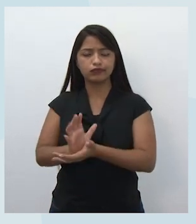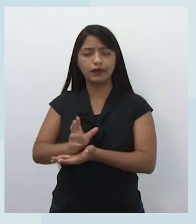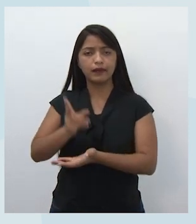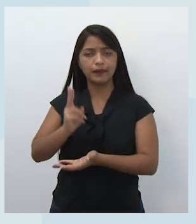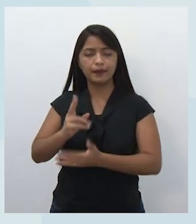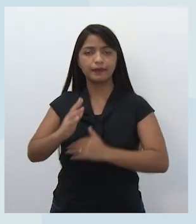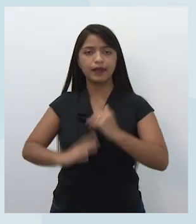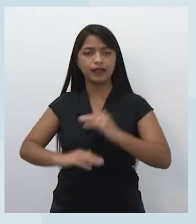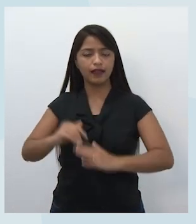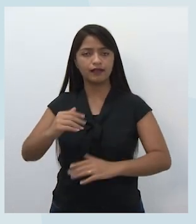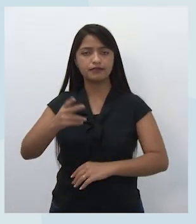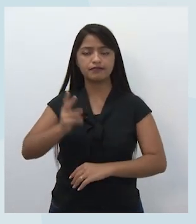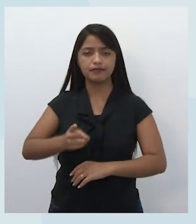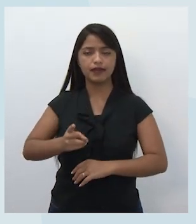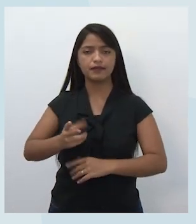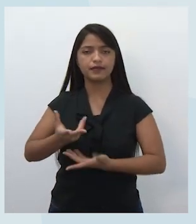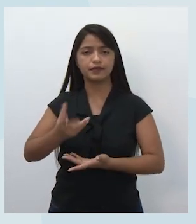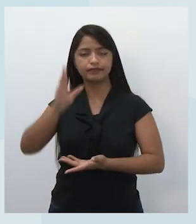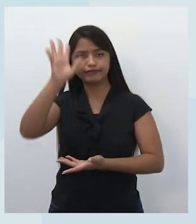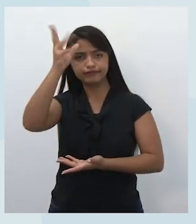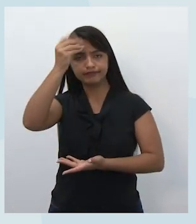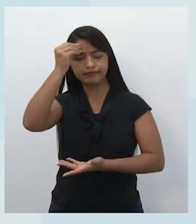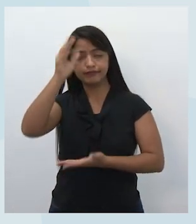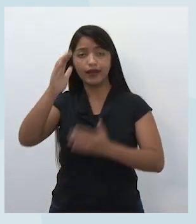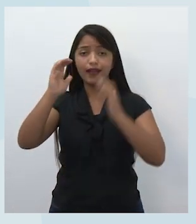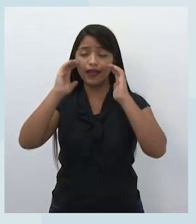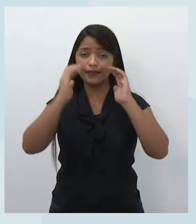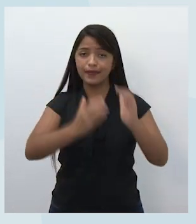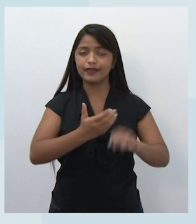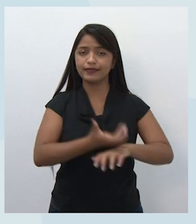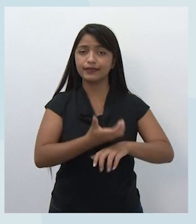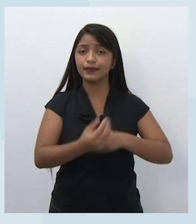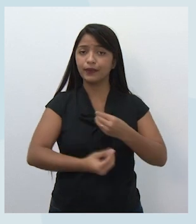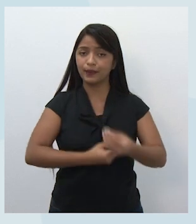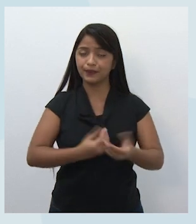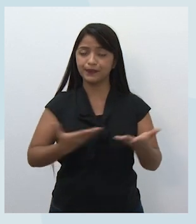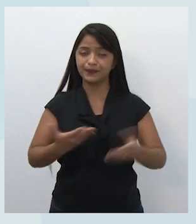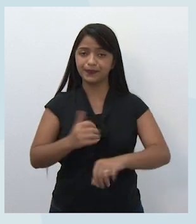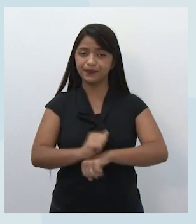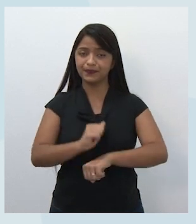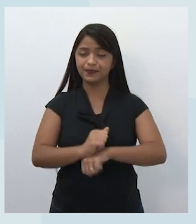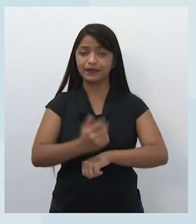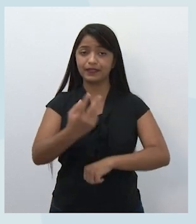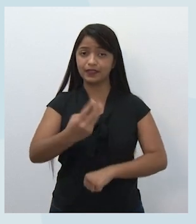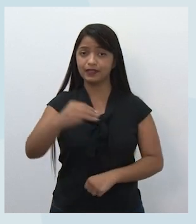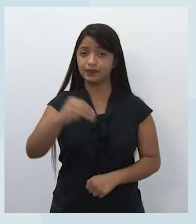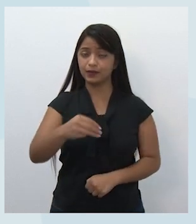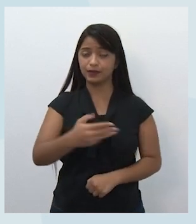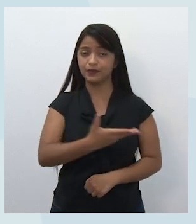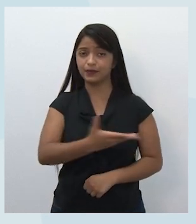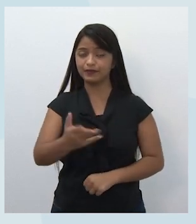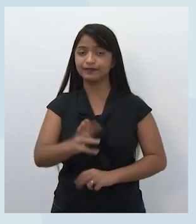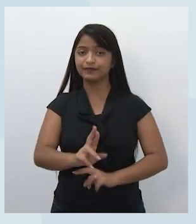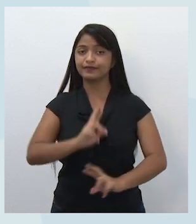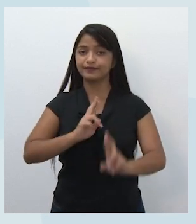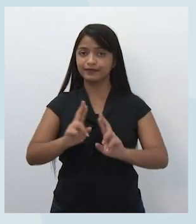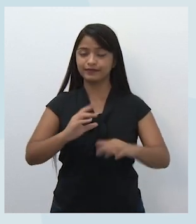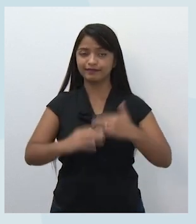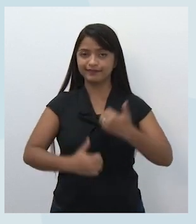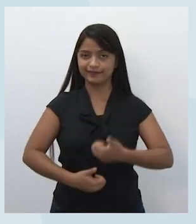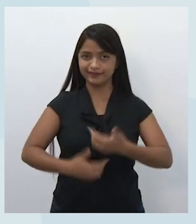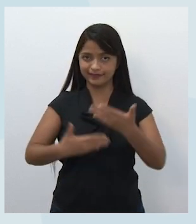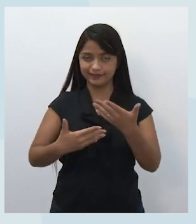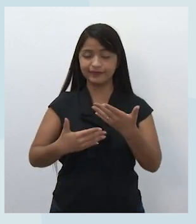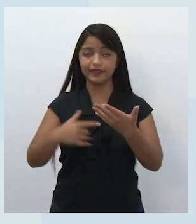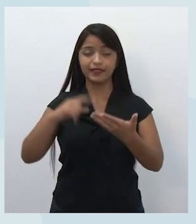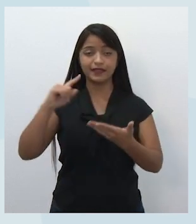habilidade, respeitando aquilo que cada componente traz? Então, a gente vai deixar 3 minutinhos essa questão aí no chat para vocês responderem para a gente,